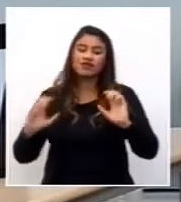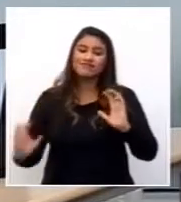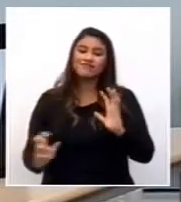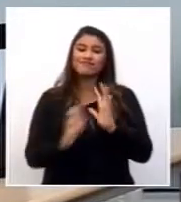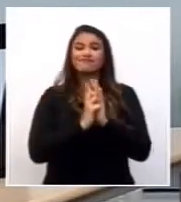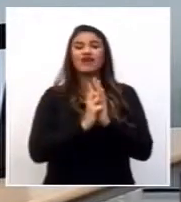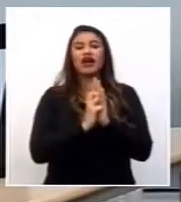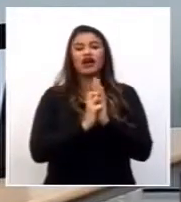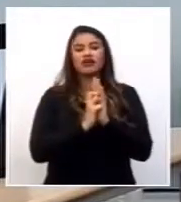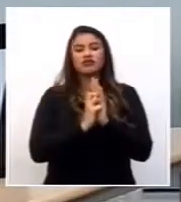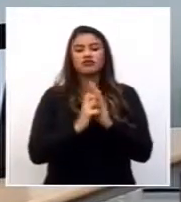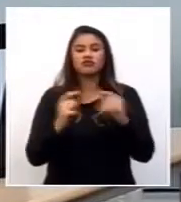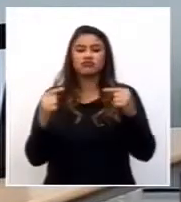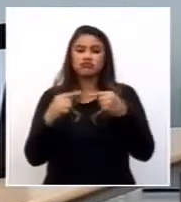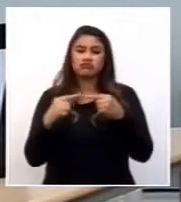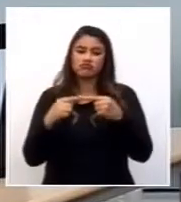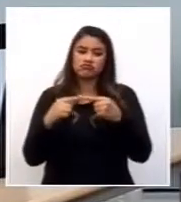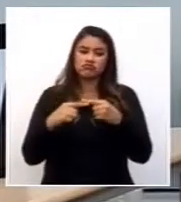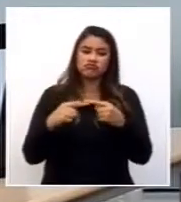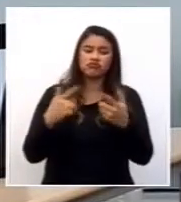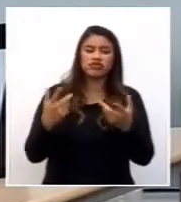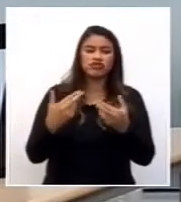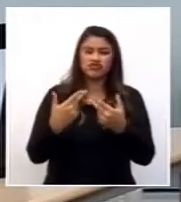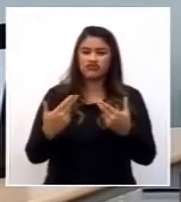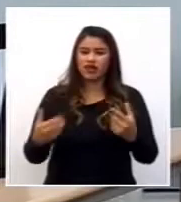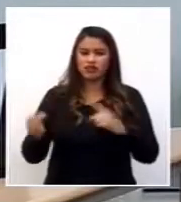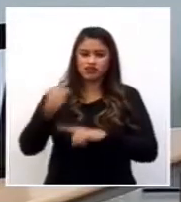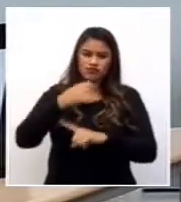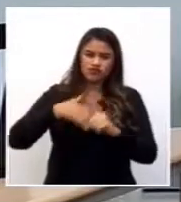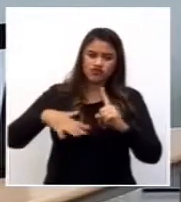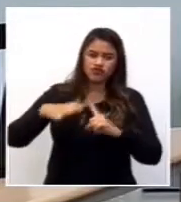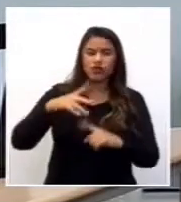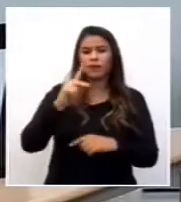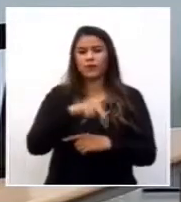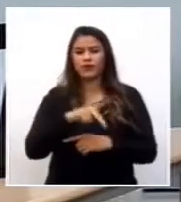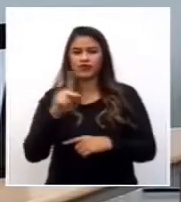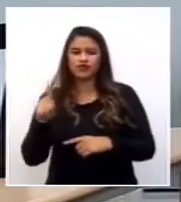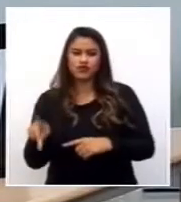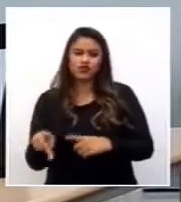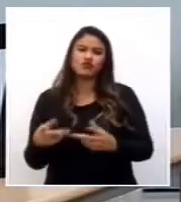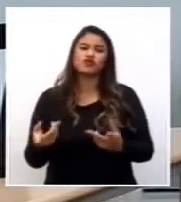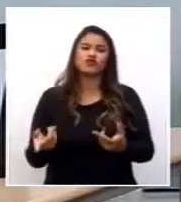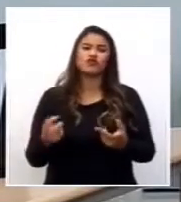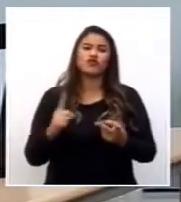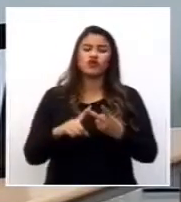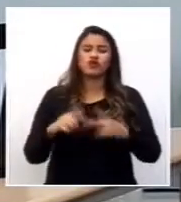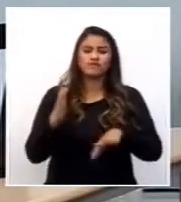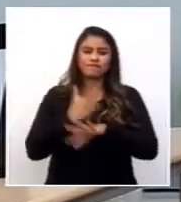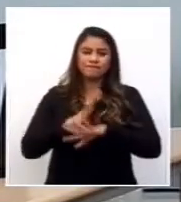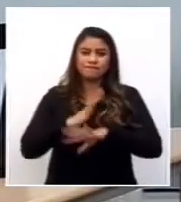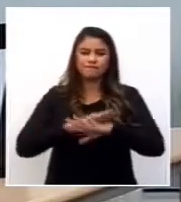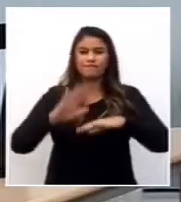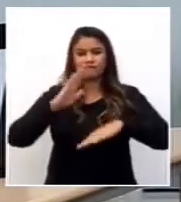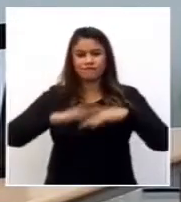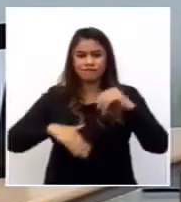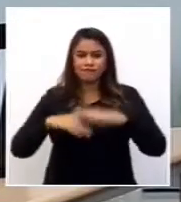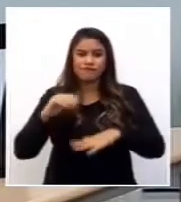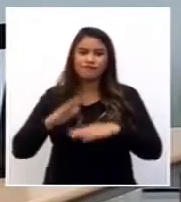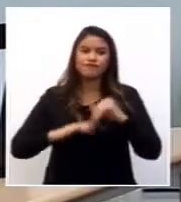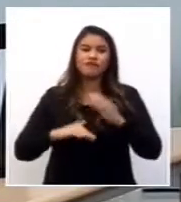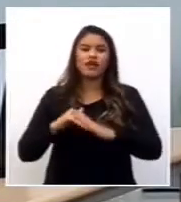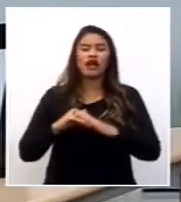no momento, na postura, no posicionamento da sociedade, dos professores, né? As novas práticas e a questão